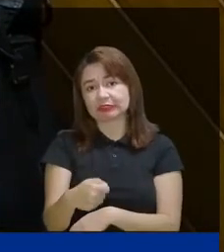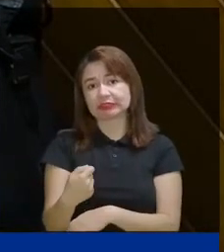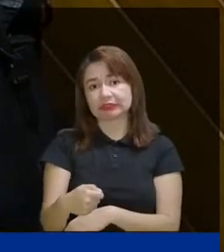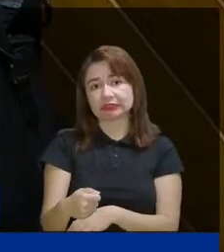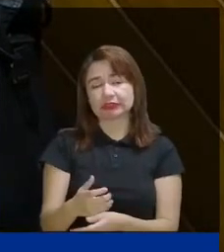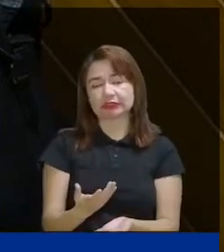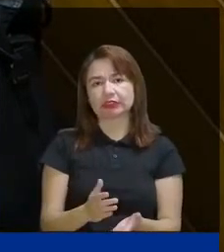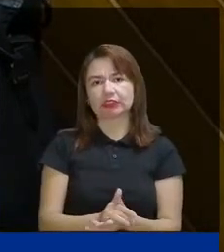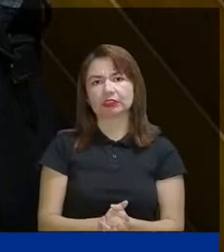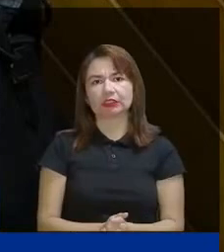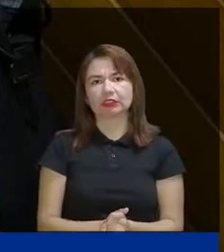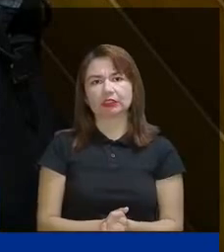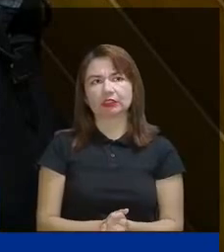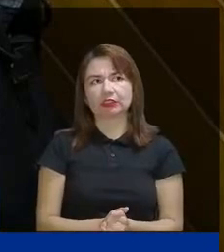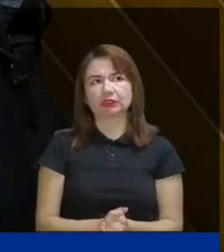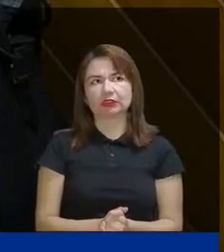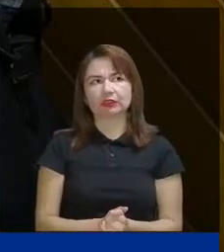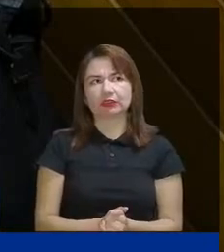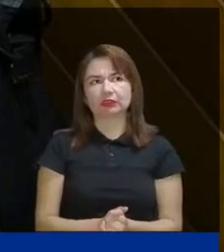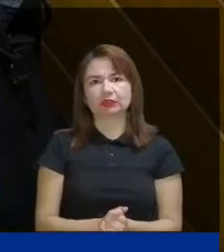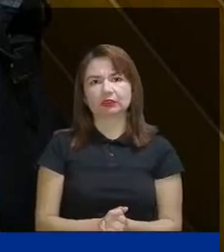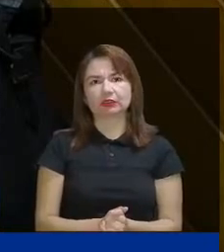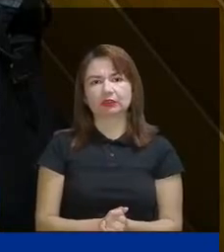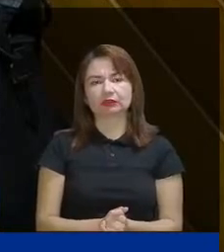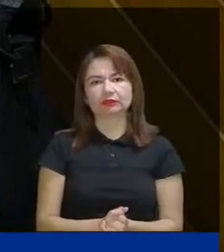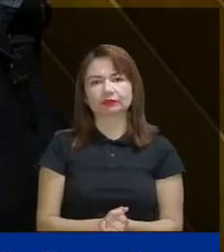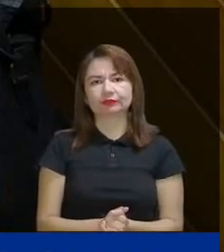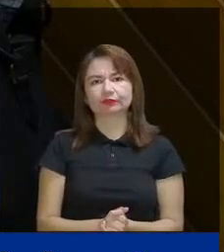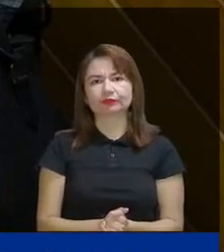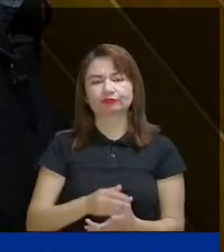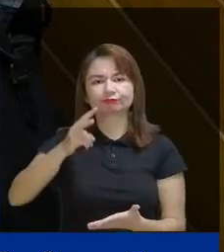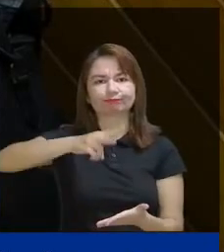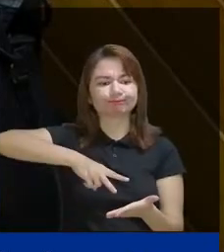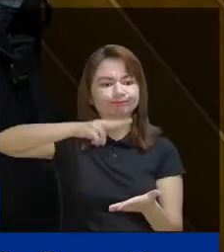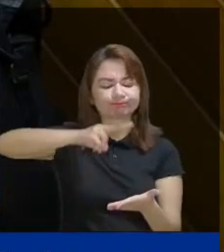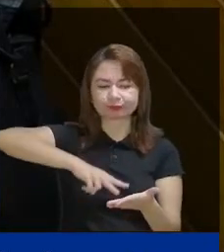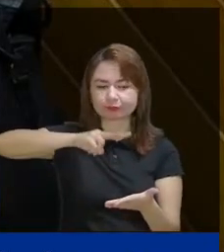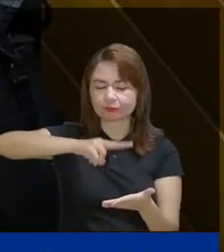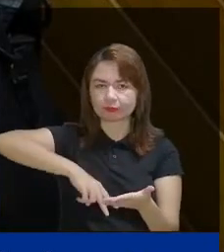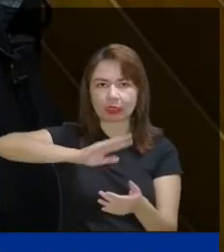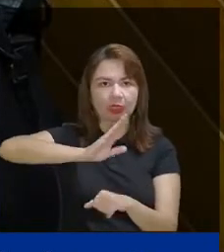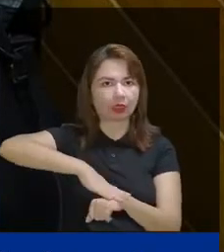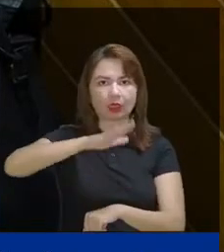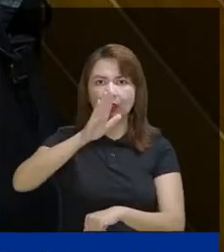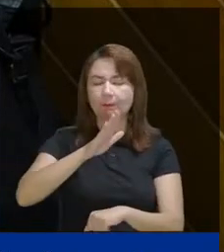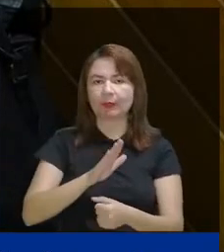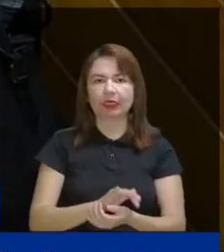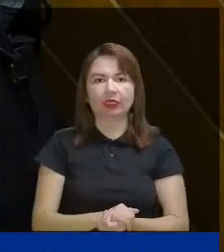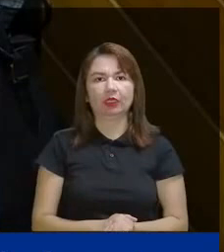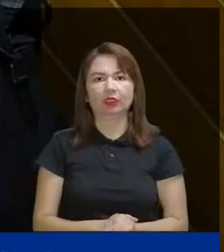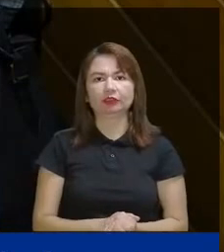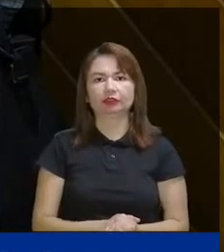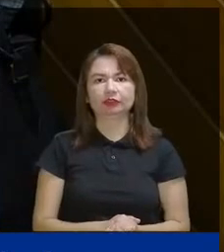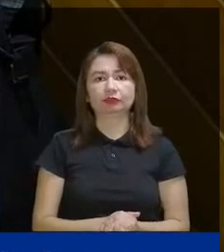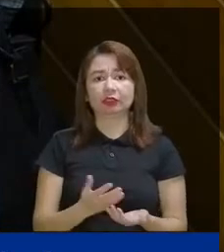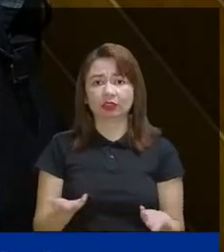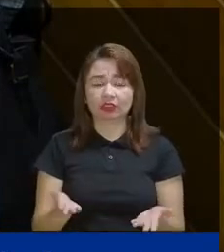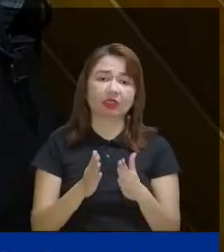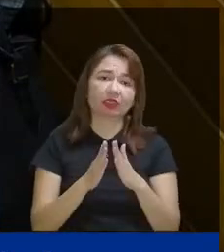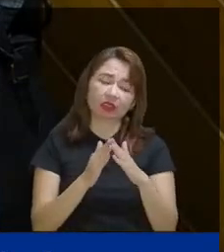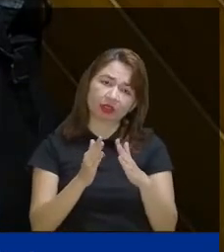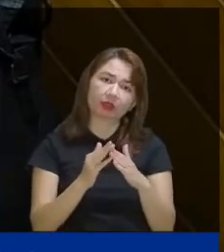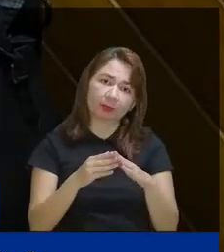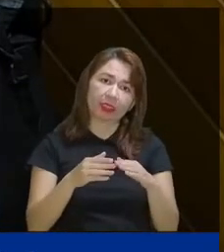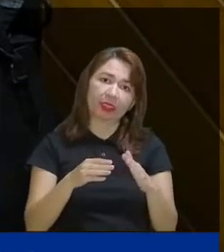uma apuração bem acurada, Excelência. Então, com as venhas a essa corte, peço que